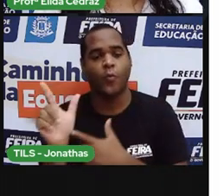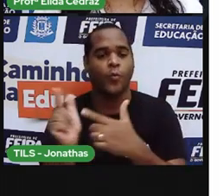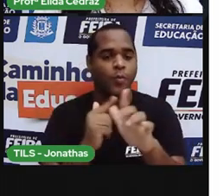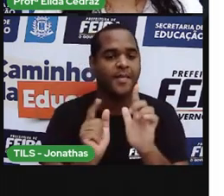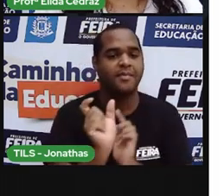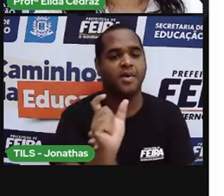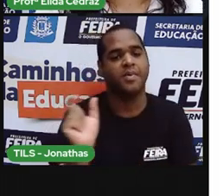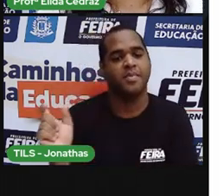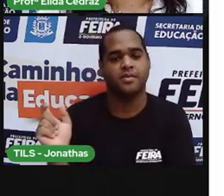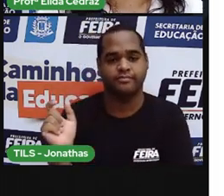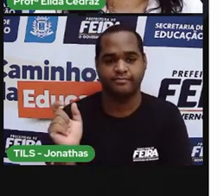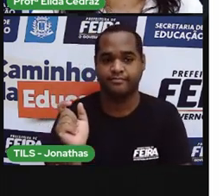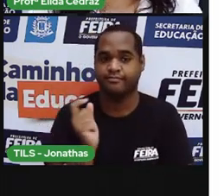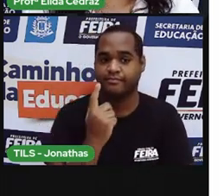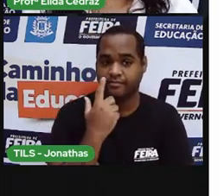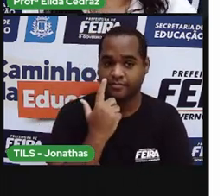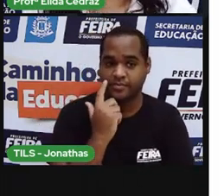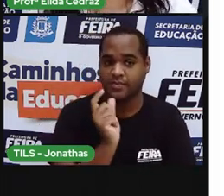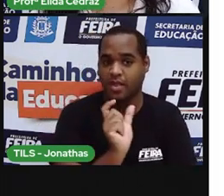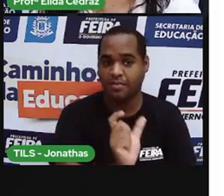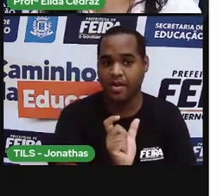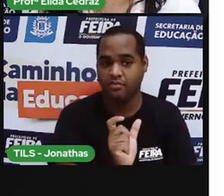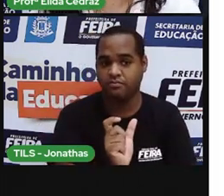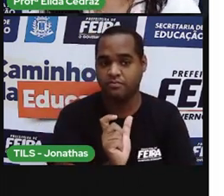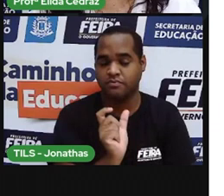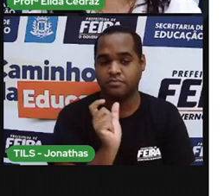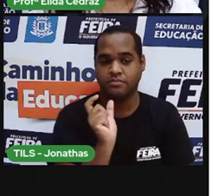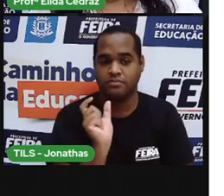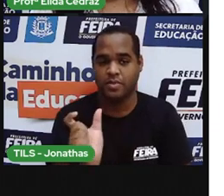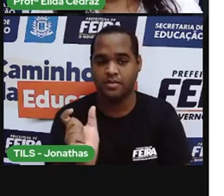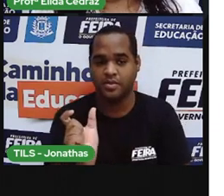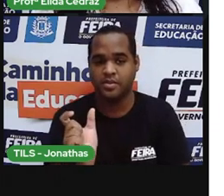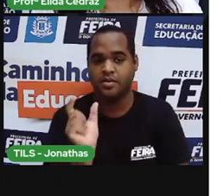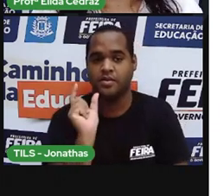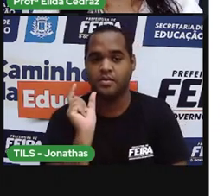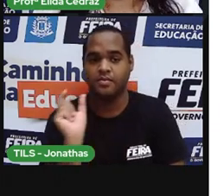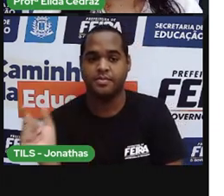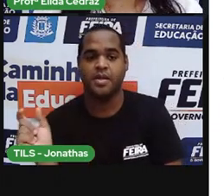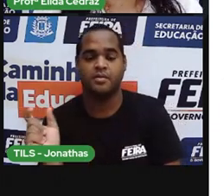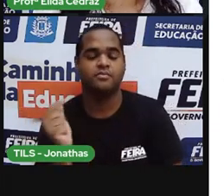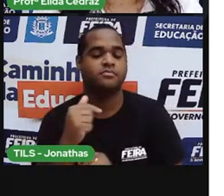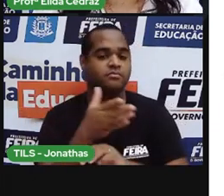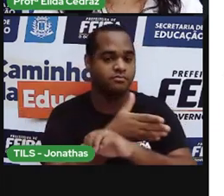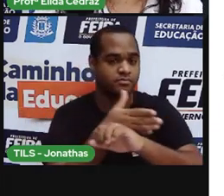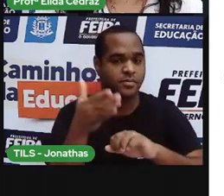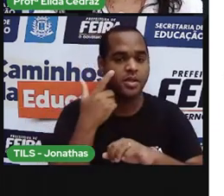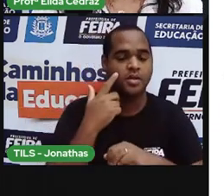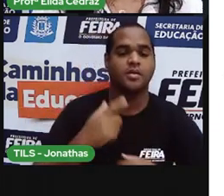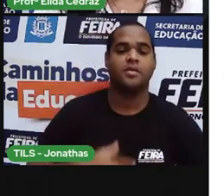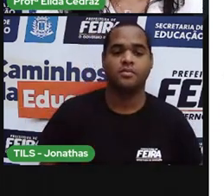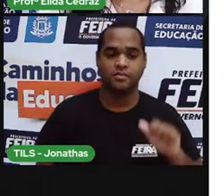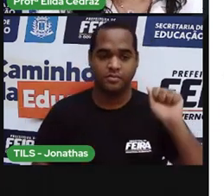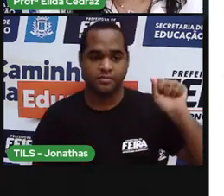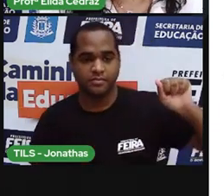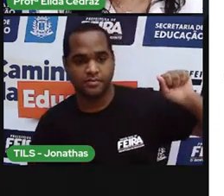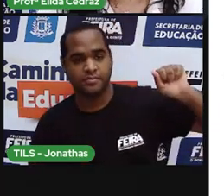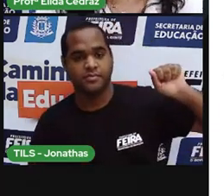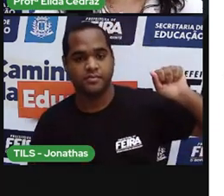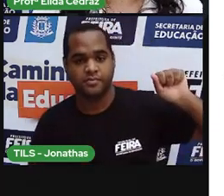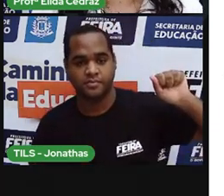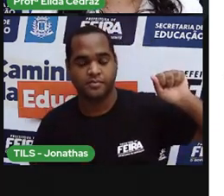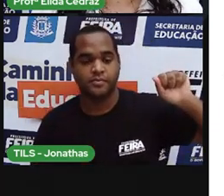vamos encaixar as palavras nesses espaços em branco. Olha só.